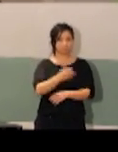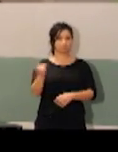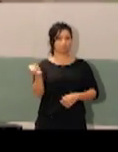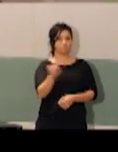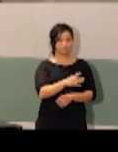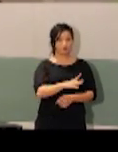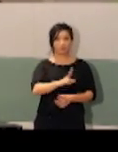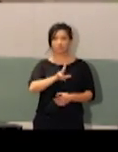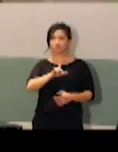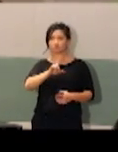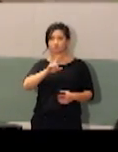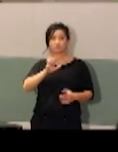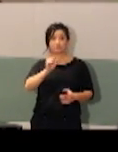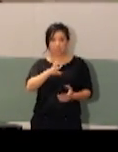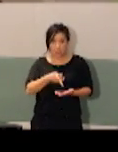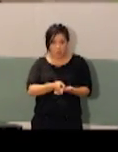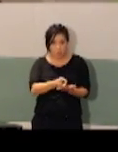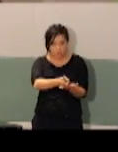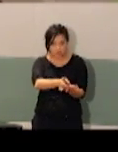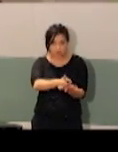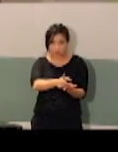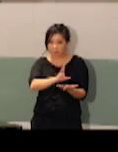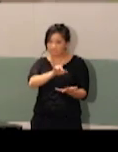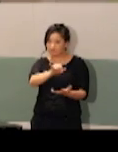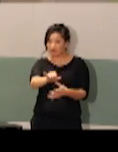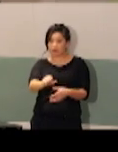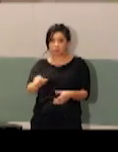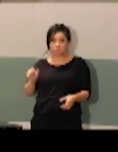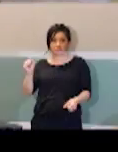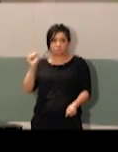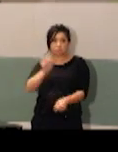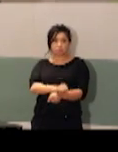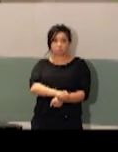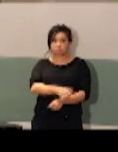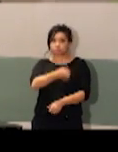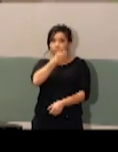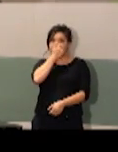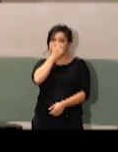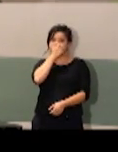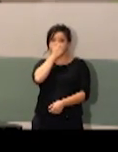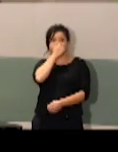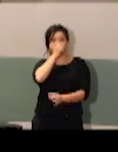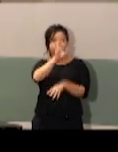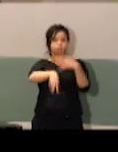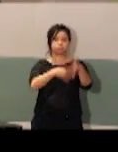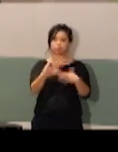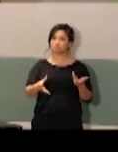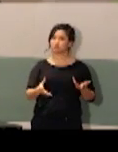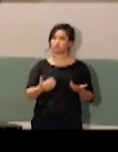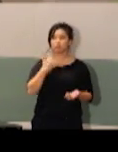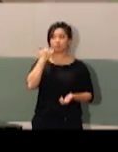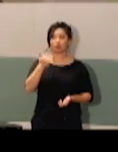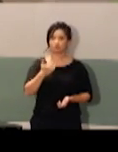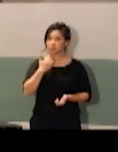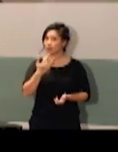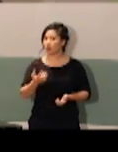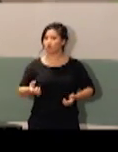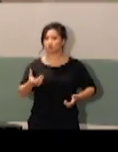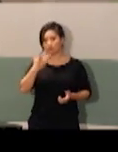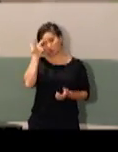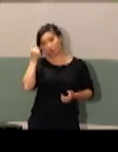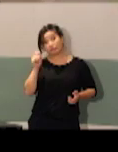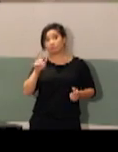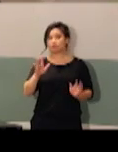chegar ao caos, seja qualquer um de nós a ser eleito governador. Então, nós do PSOL temos um plano